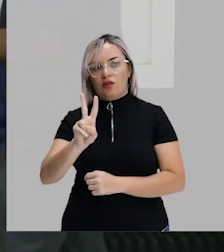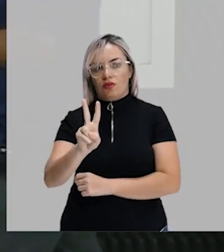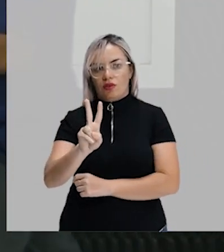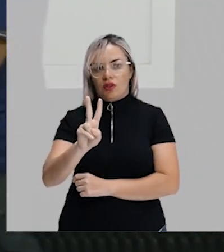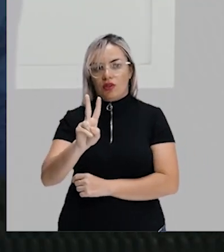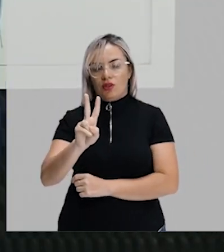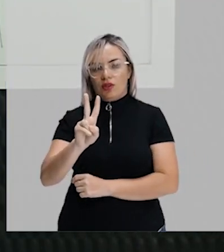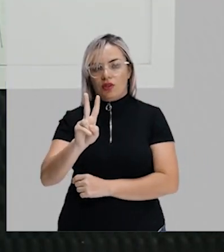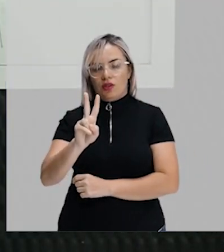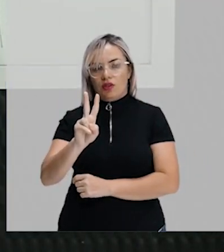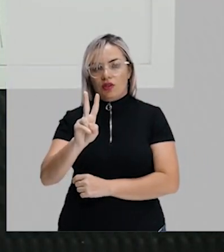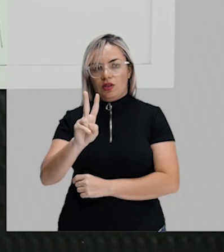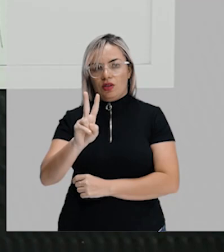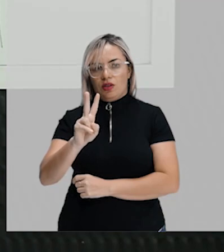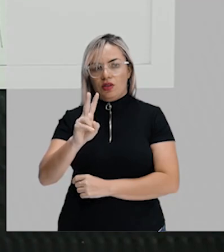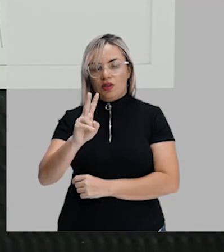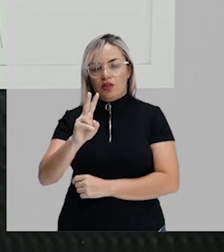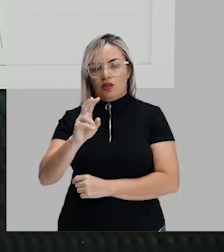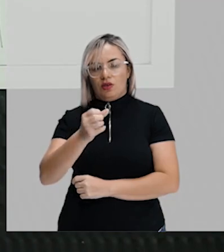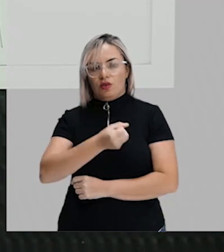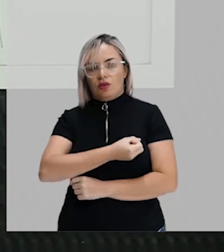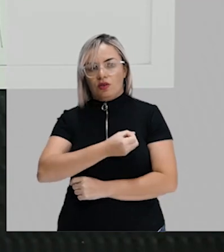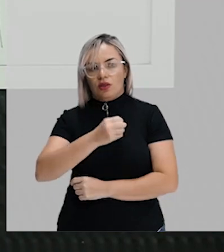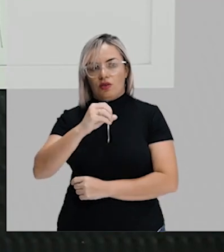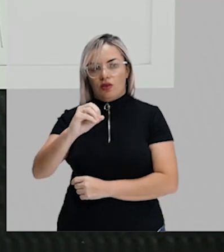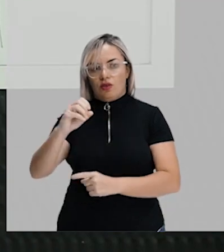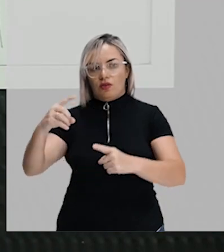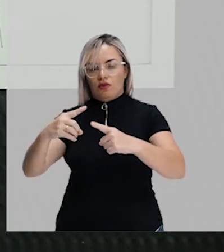de AT ao quadrado. Tá ok?